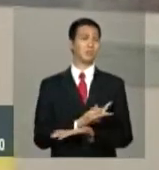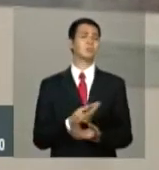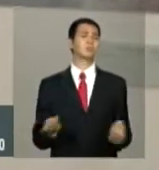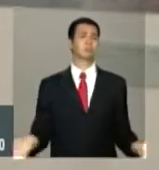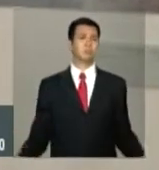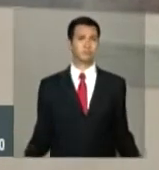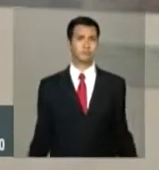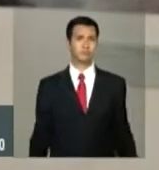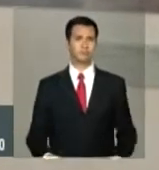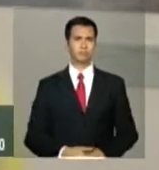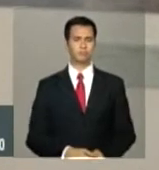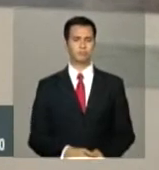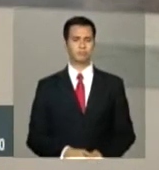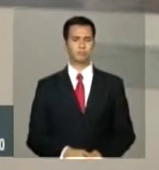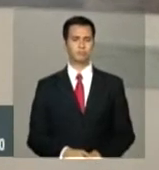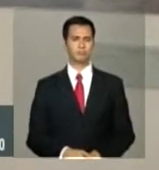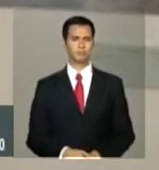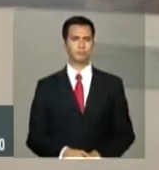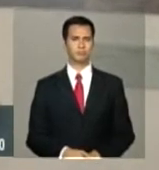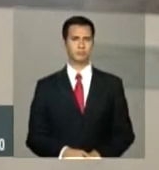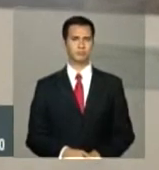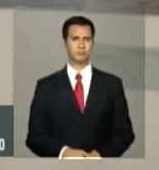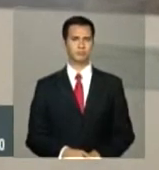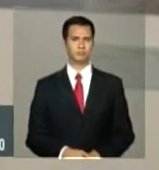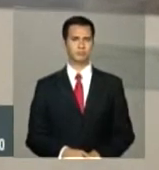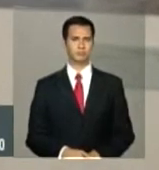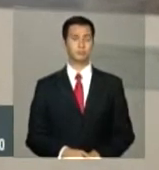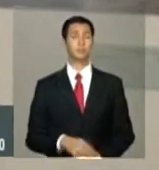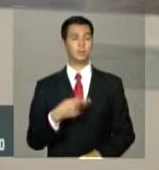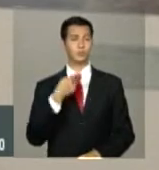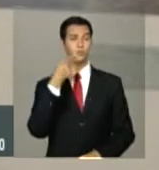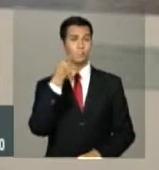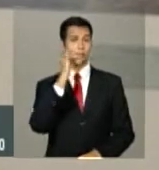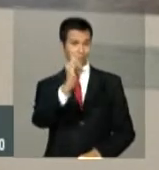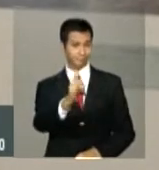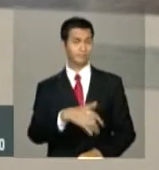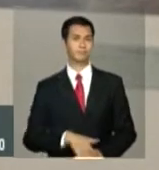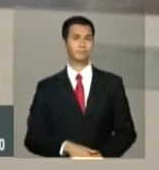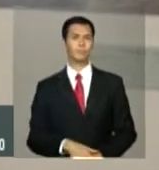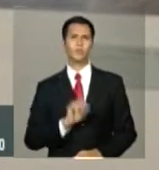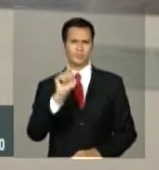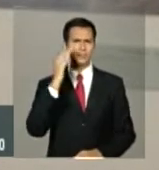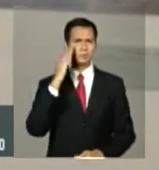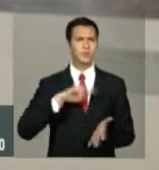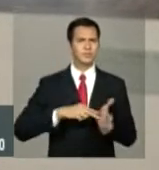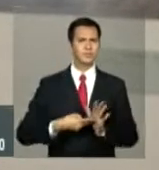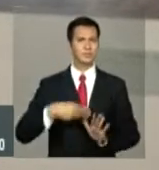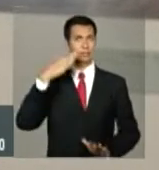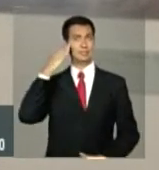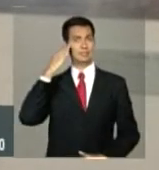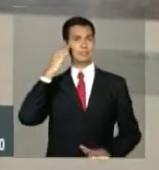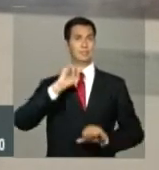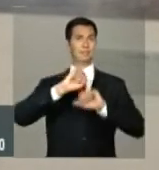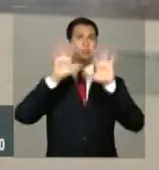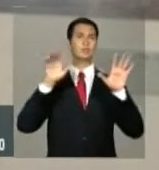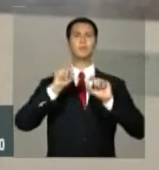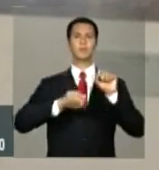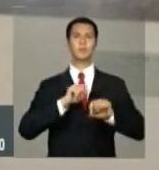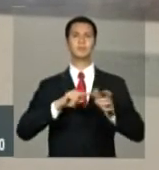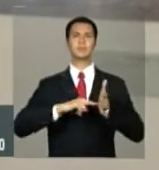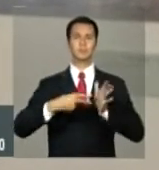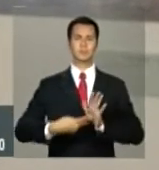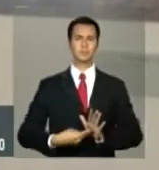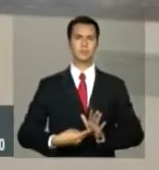Mas entender, você sabe o que é que... Mas eu vou te falar uma coisa, sabe o que significa entender? Significa o